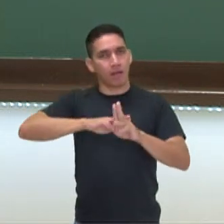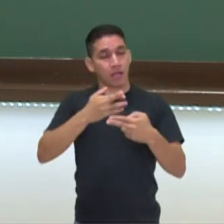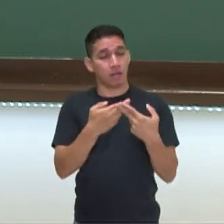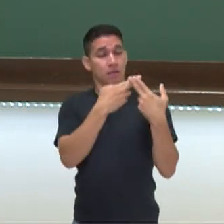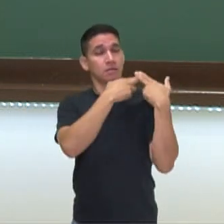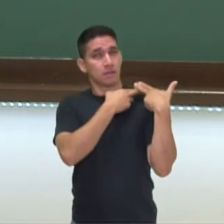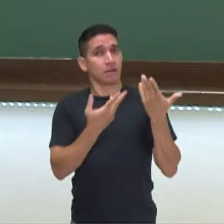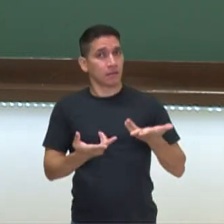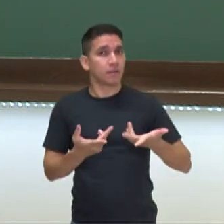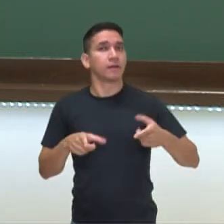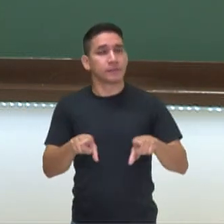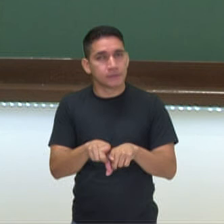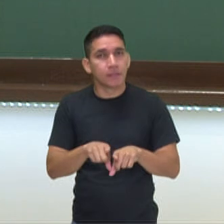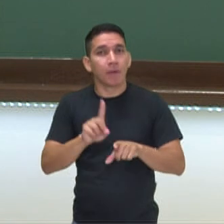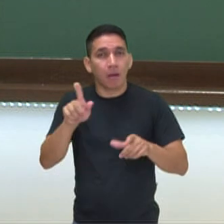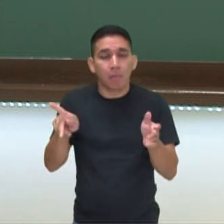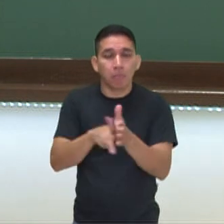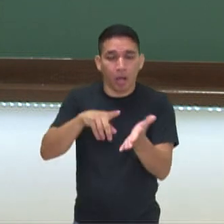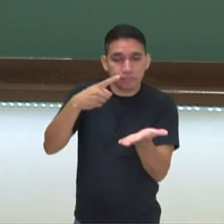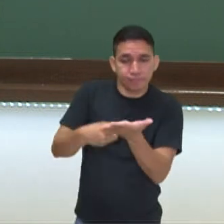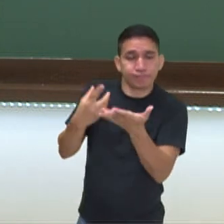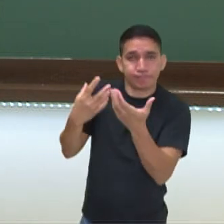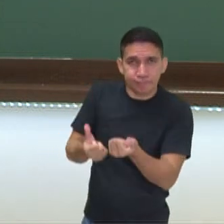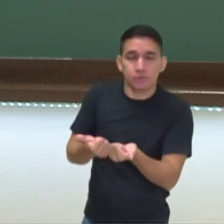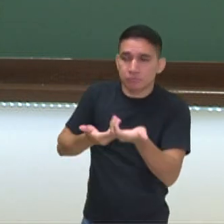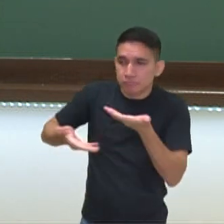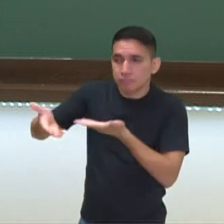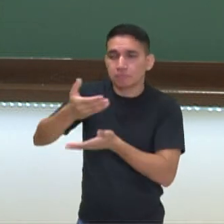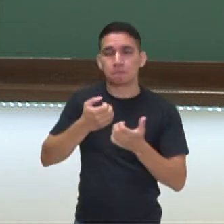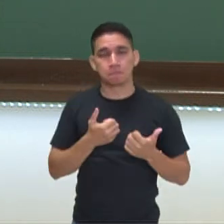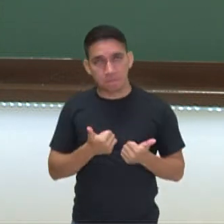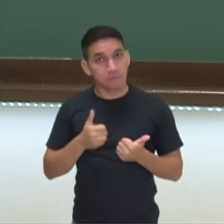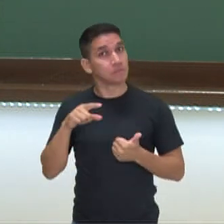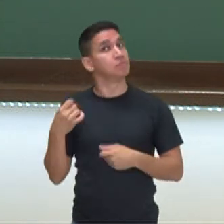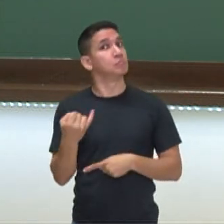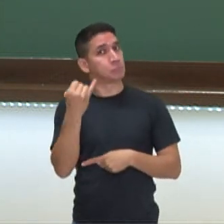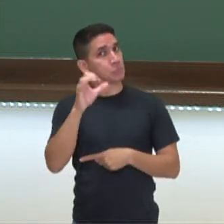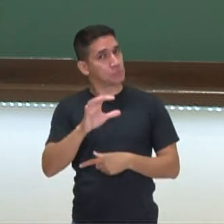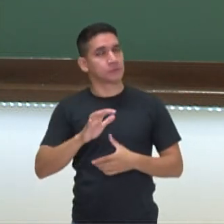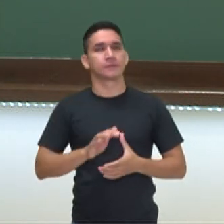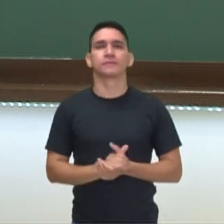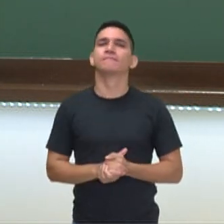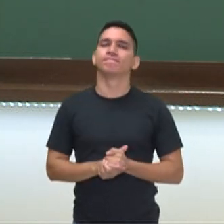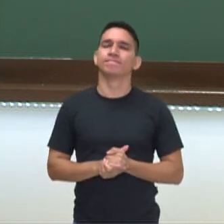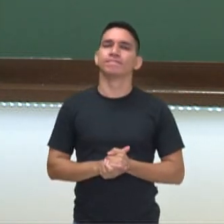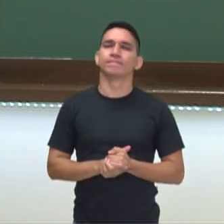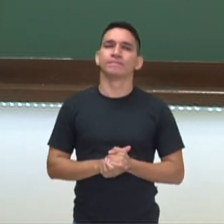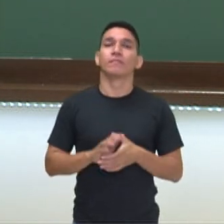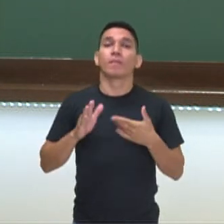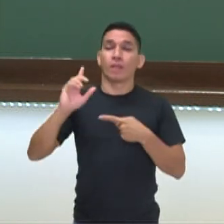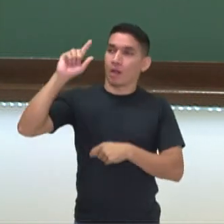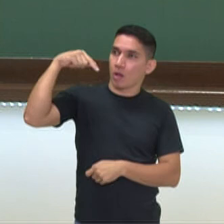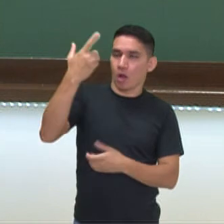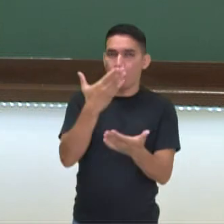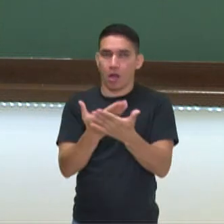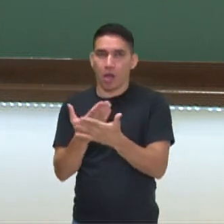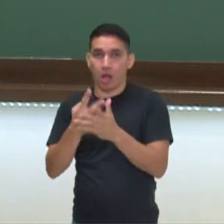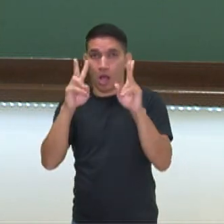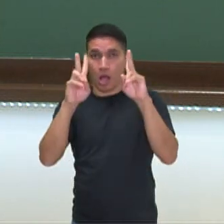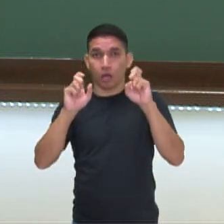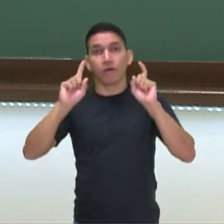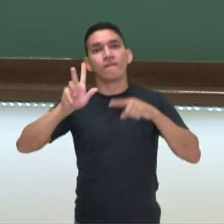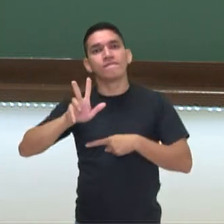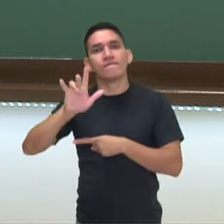responsáveis, de ser pessoas compromissadas, beleza? Então, importante isso. E a gente vai, então, na próxima aula, discutir